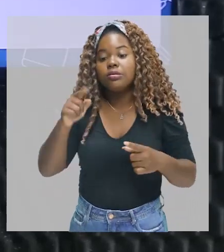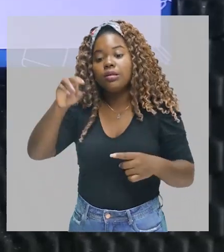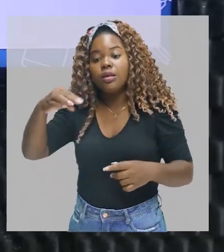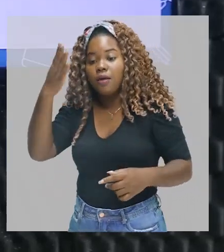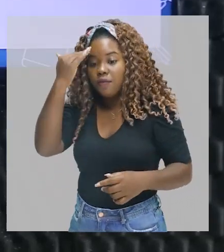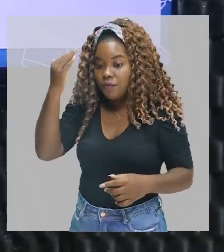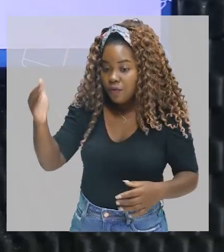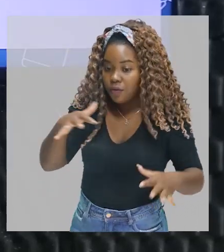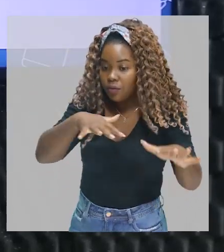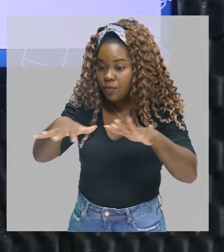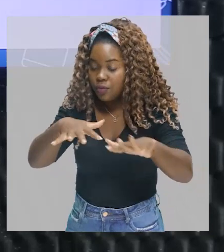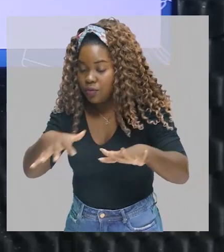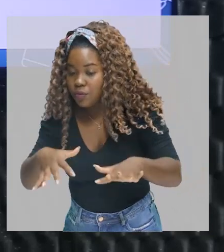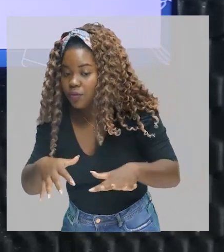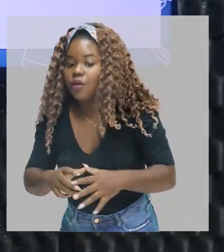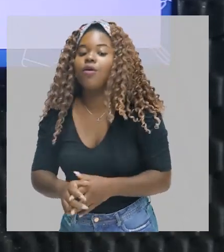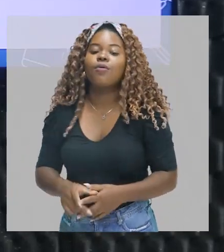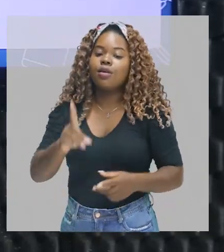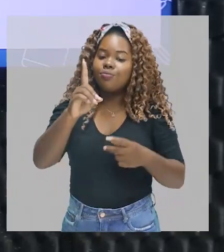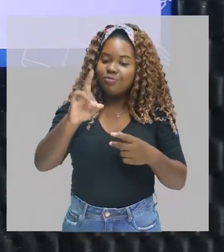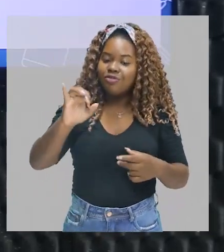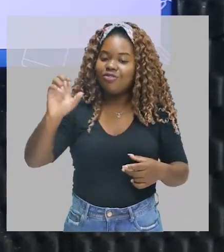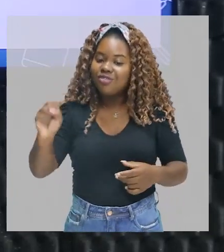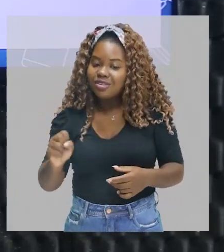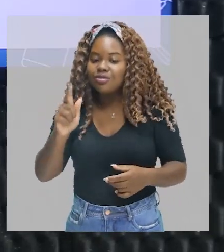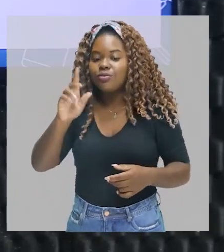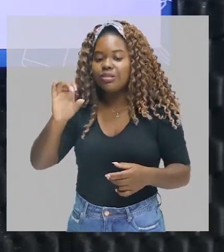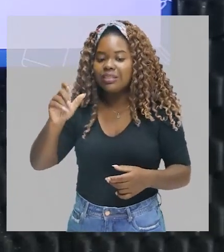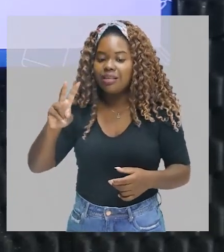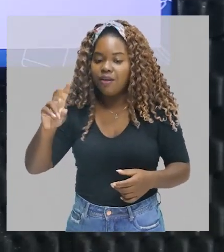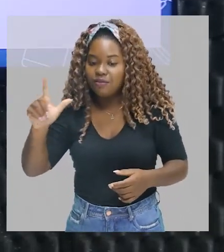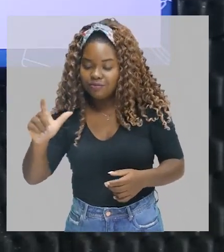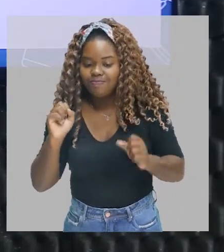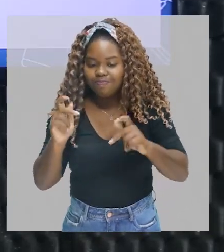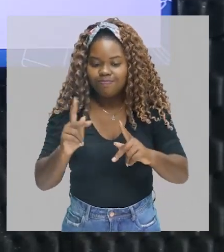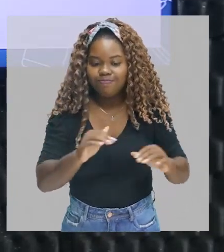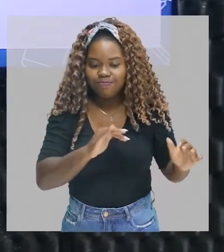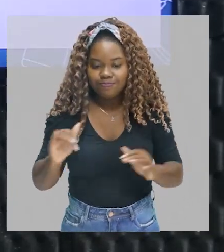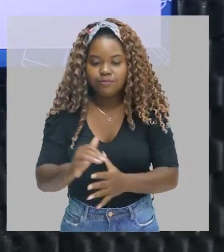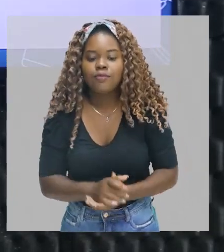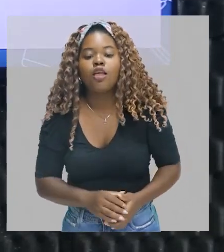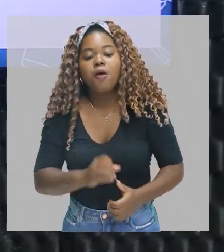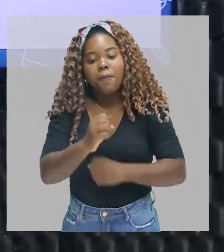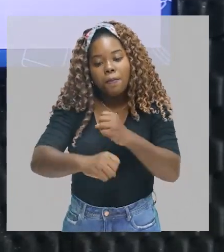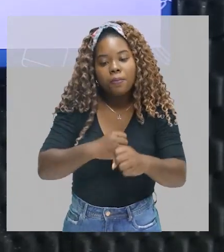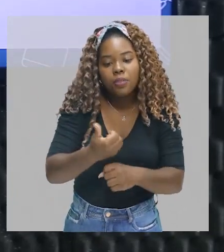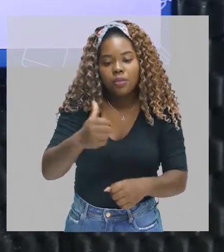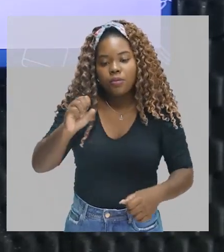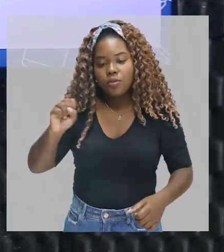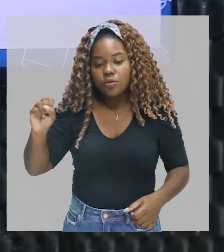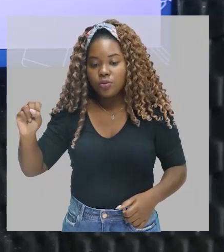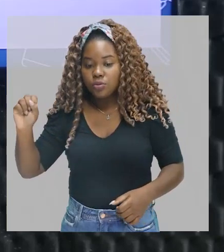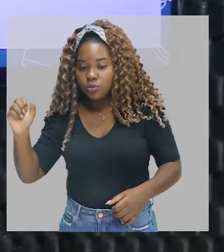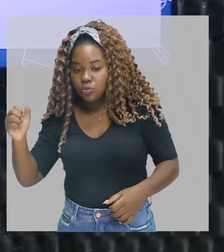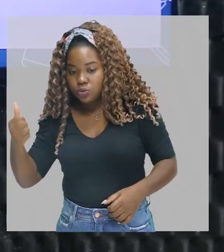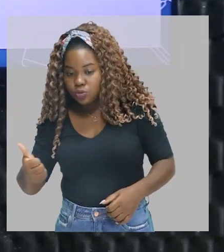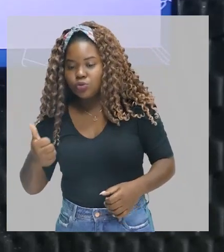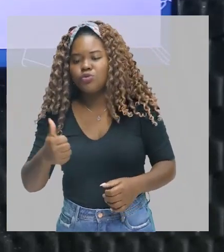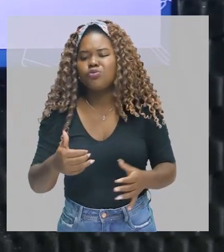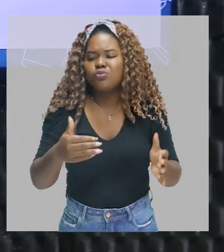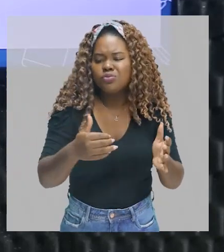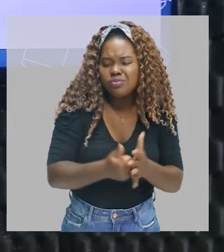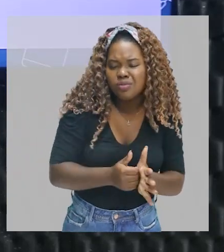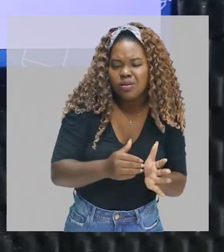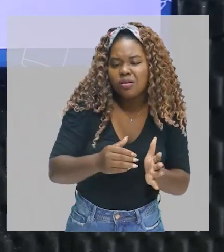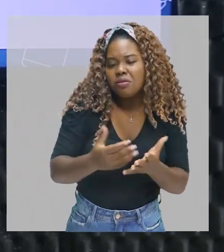nesse movimento é o Gonçalves Dias, tá? E já aqui, em 1881, gente, olha quanto tempo, 1836